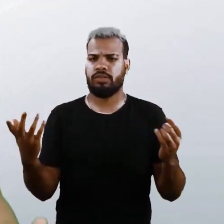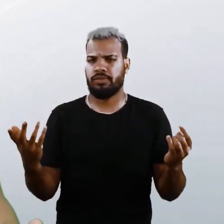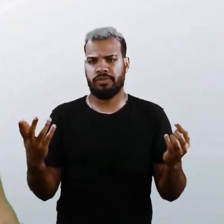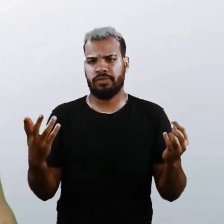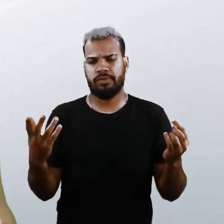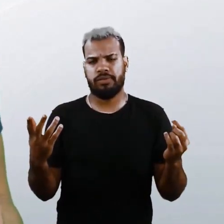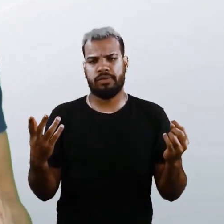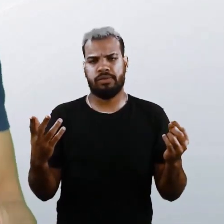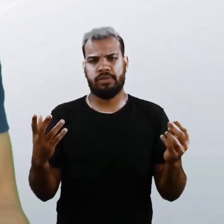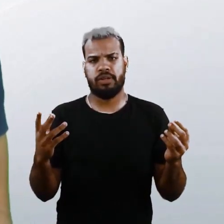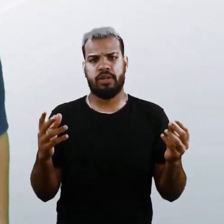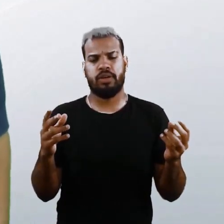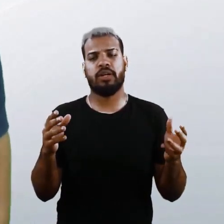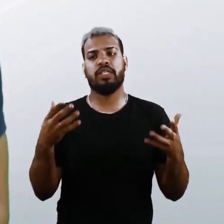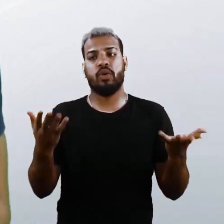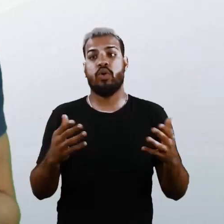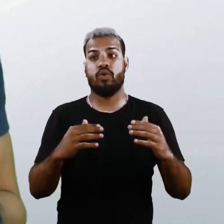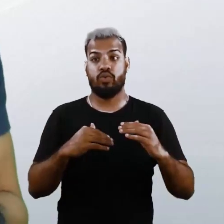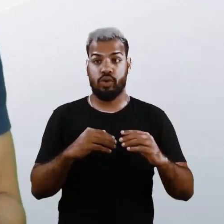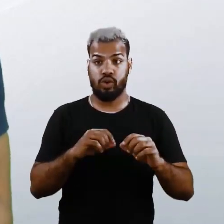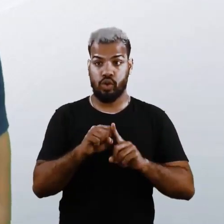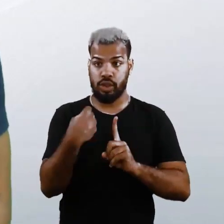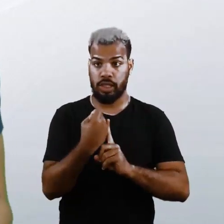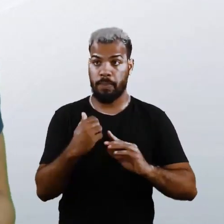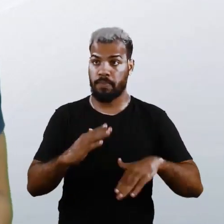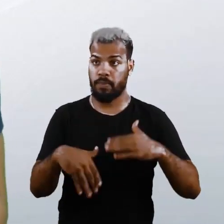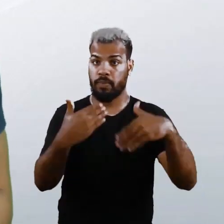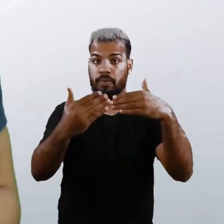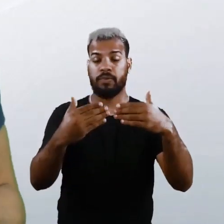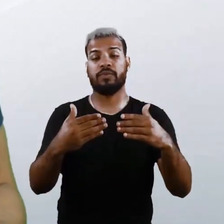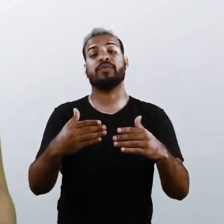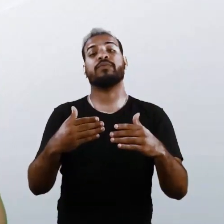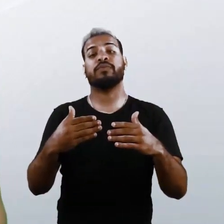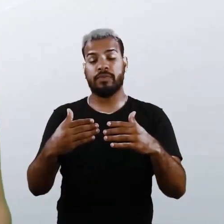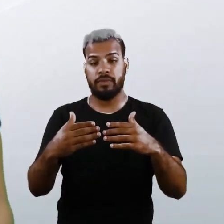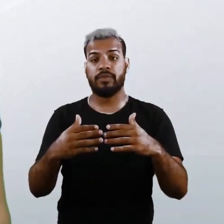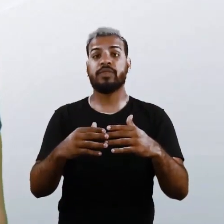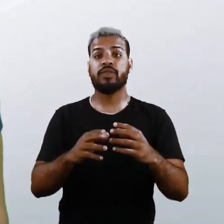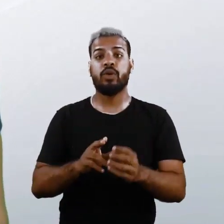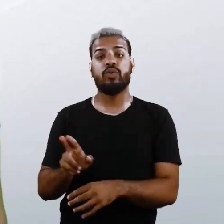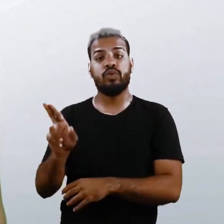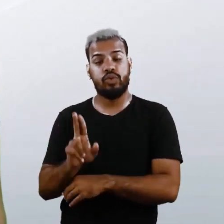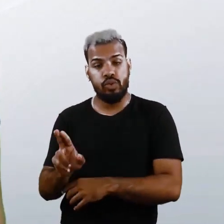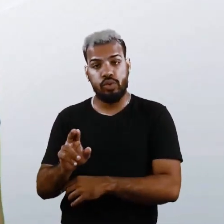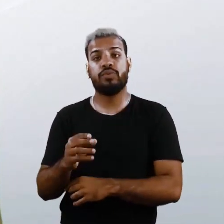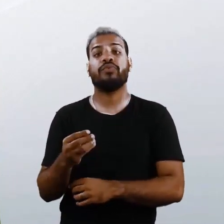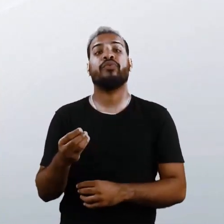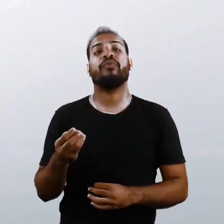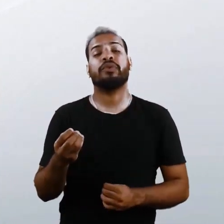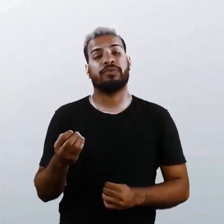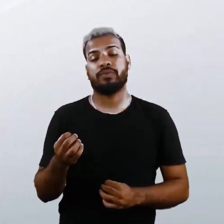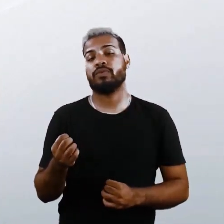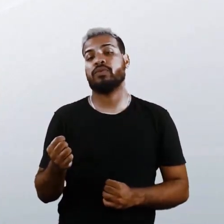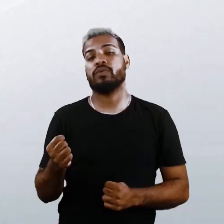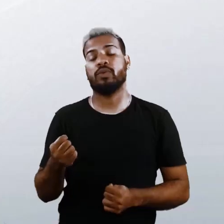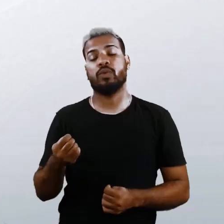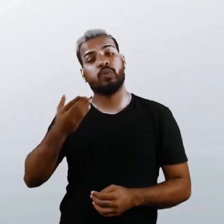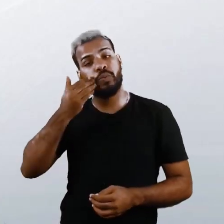transportado, né? Então, essa questão da evolução da sociedade e da evolução da forma de consumir